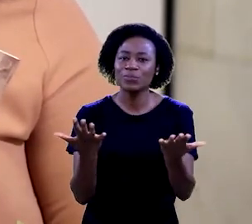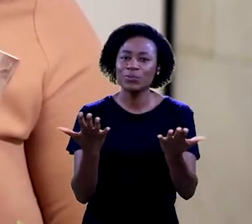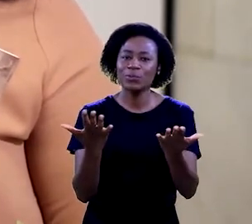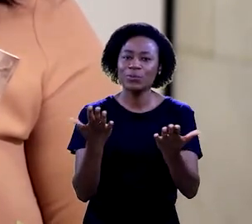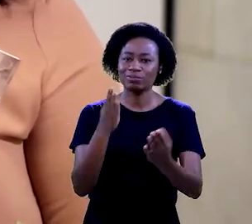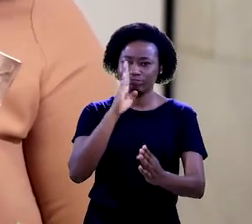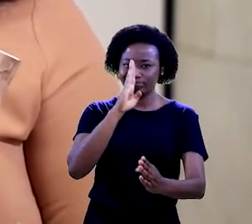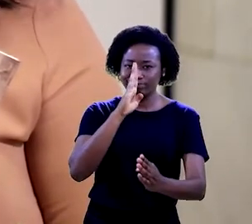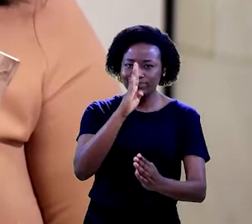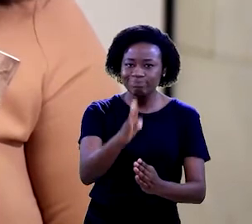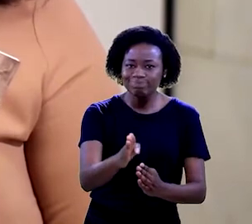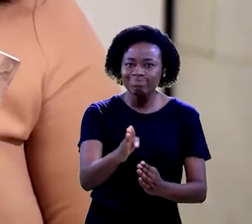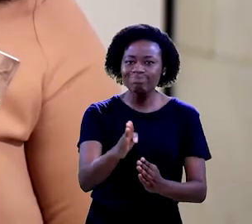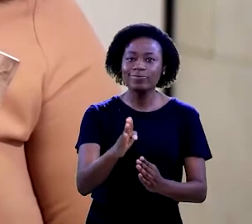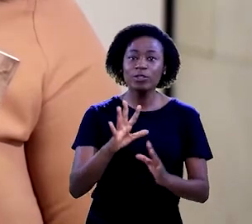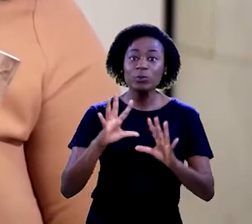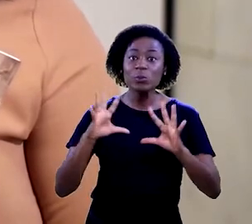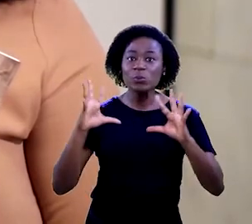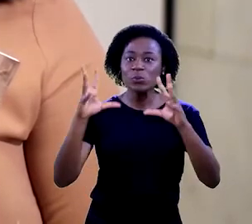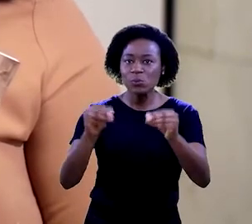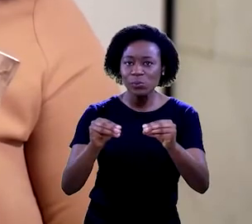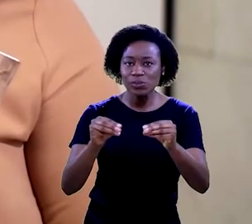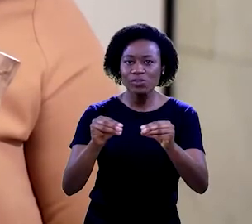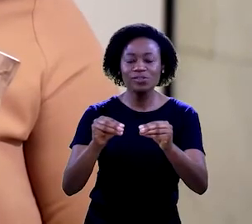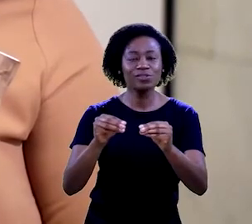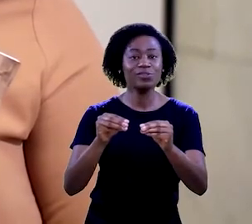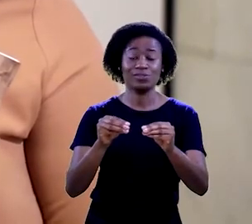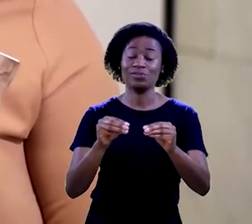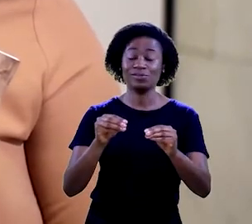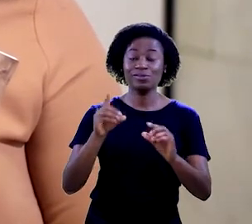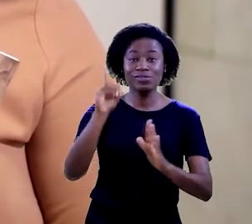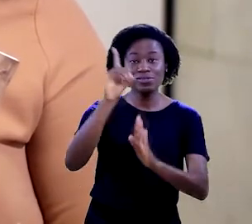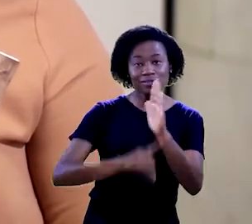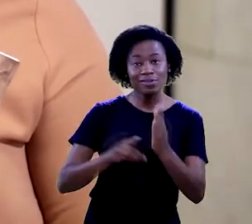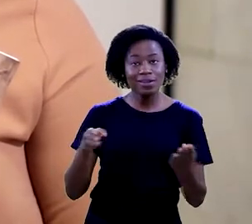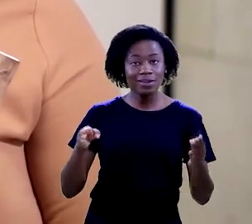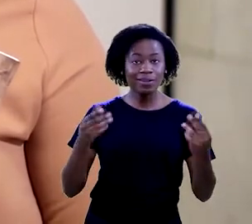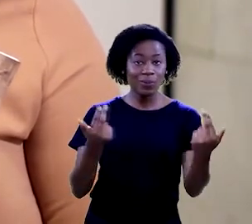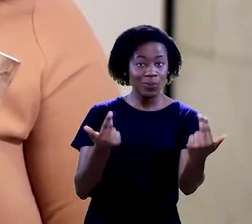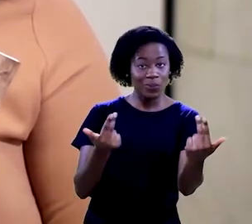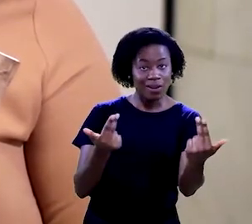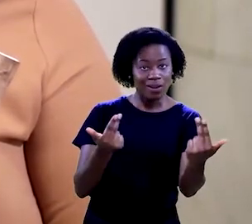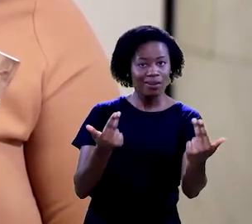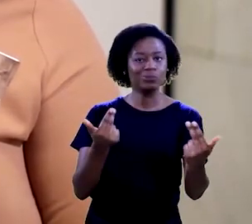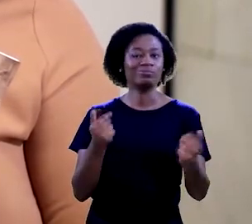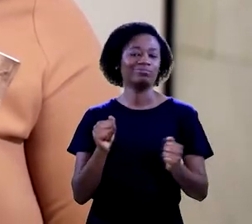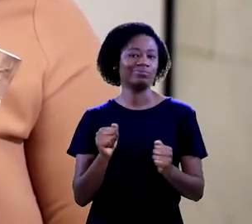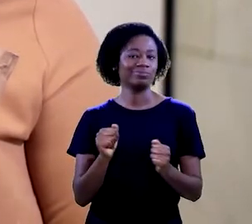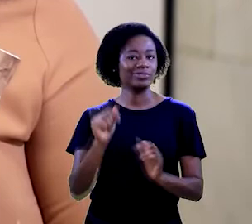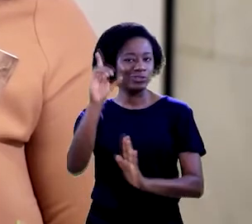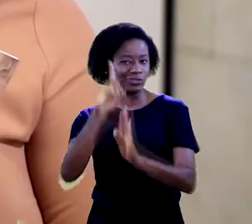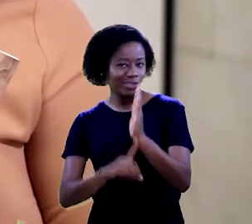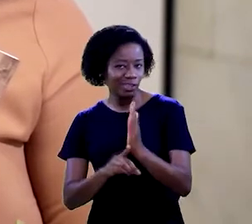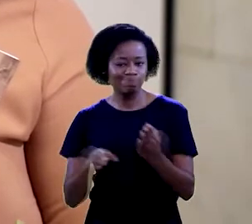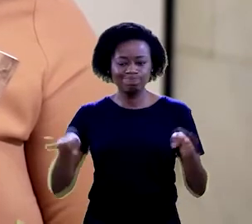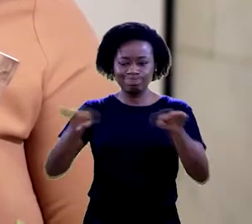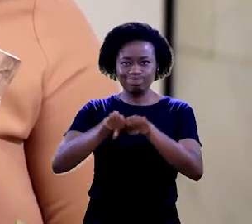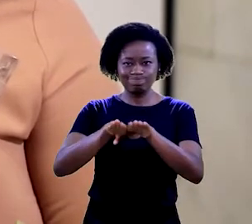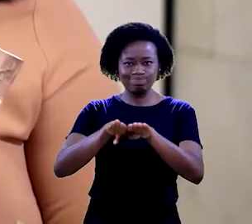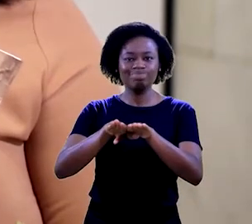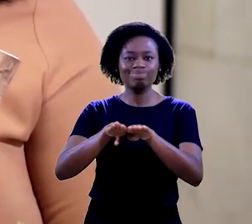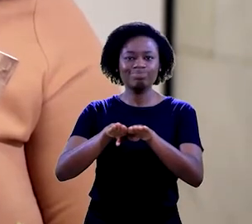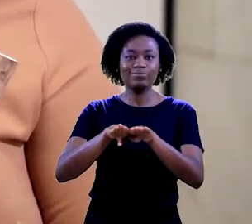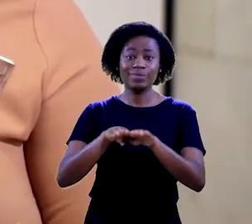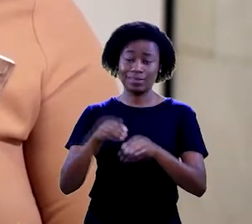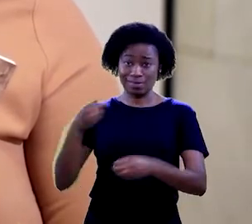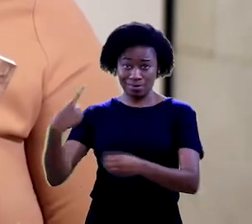de que todo mundo tenha os mesmos direitos e goze desses mesmos direitos na nossa cidade e